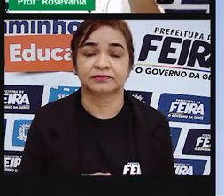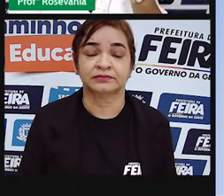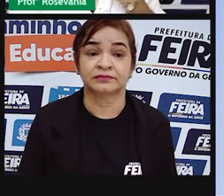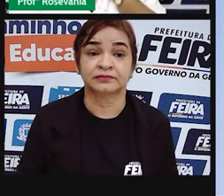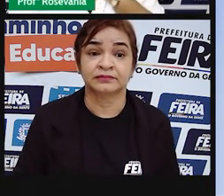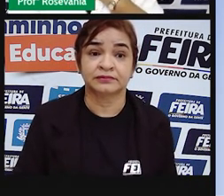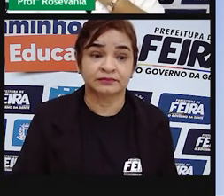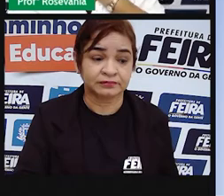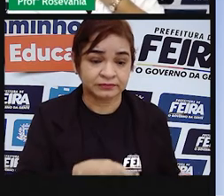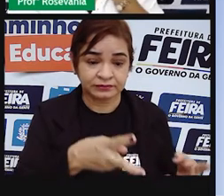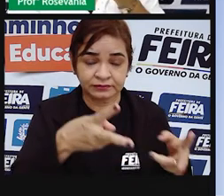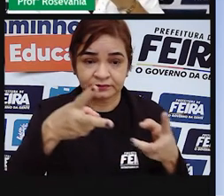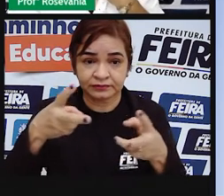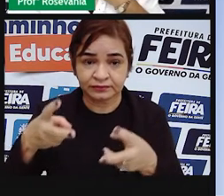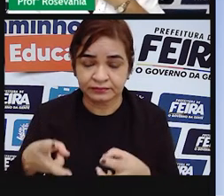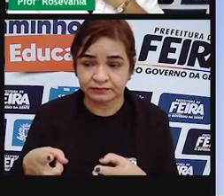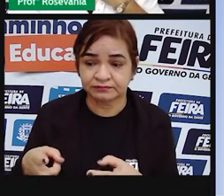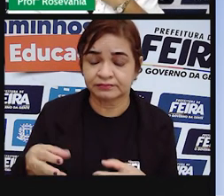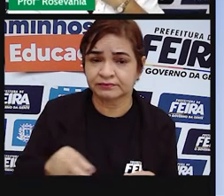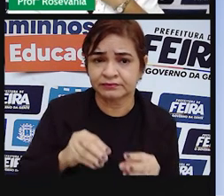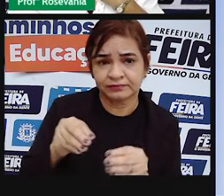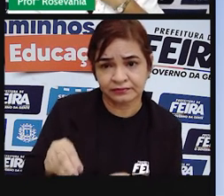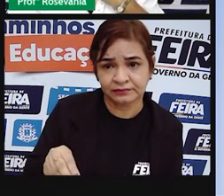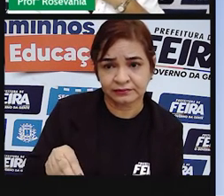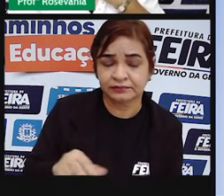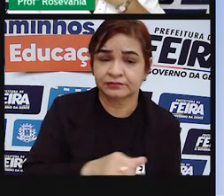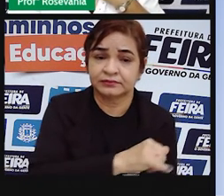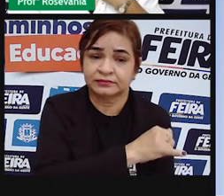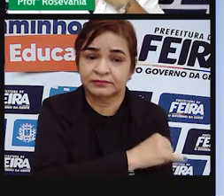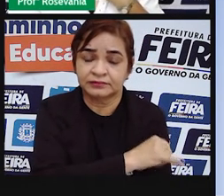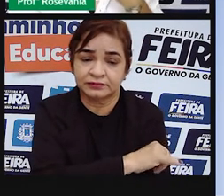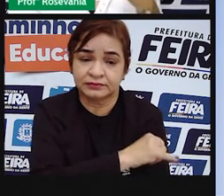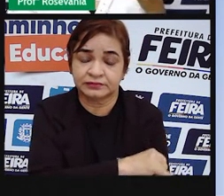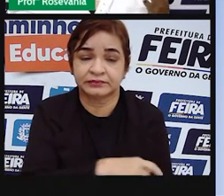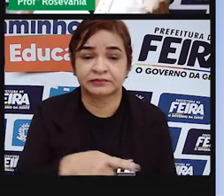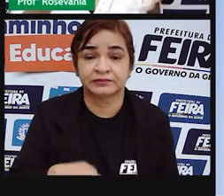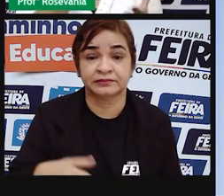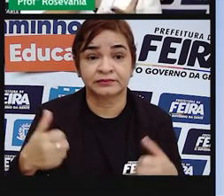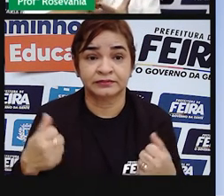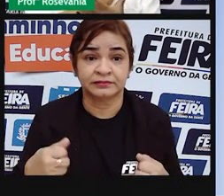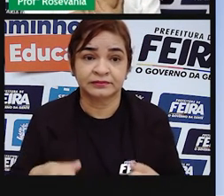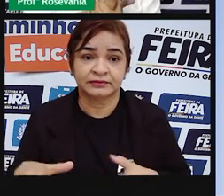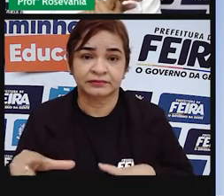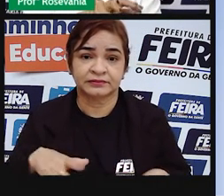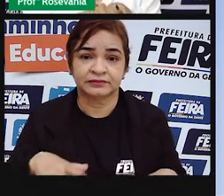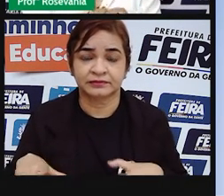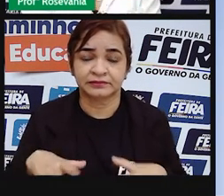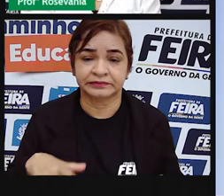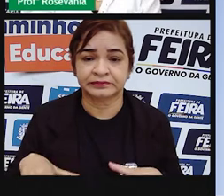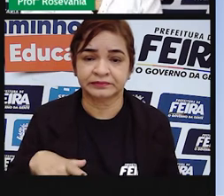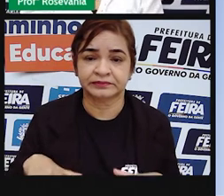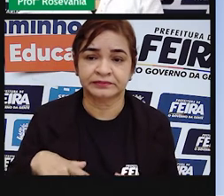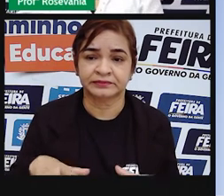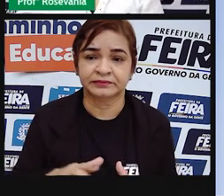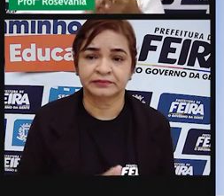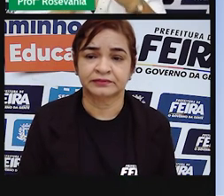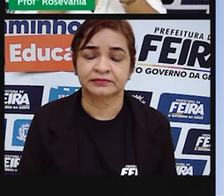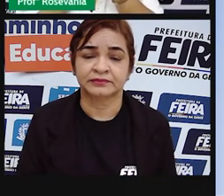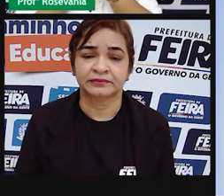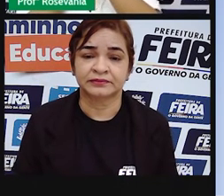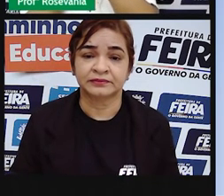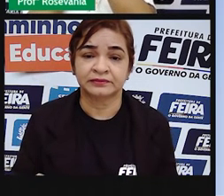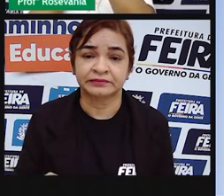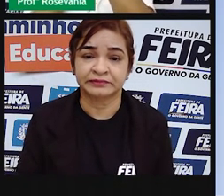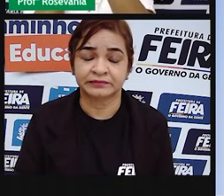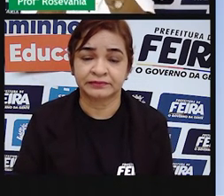polo de atração para essa região aí. Em contrapartida, toda vez que você fala de um polo de atração, você também